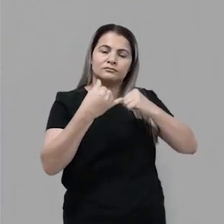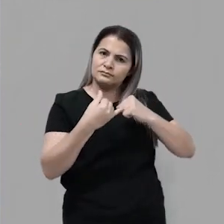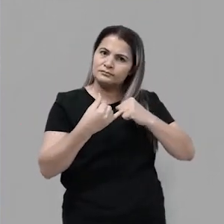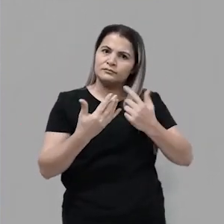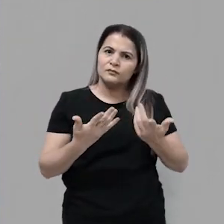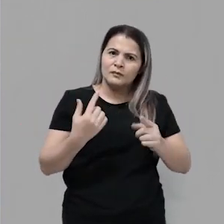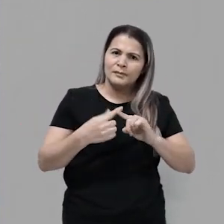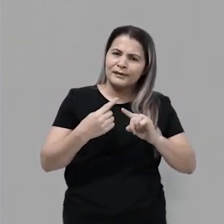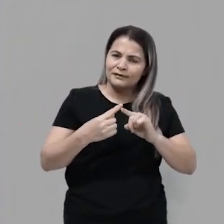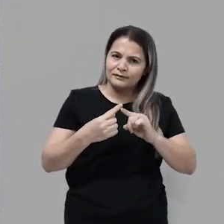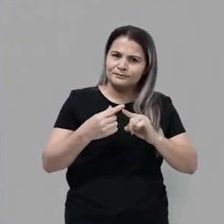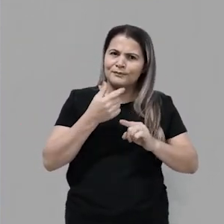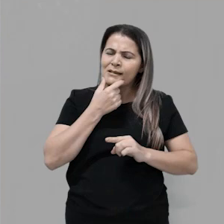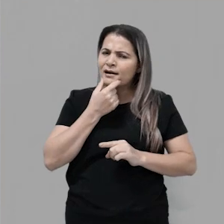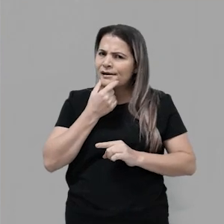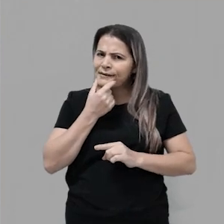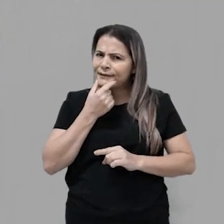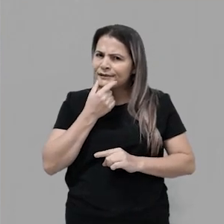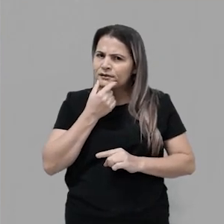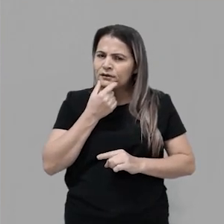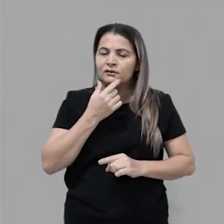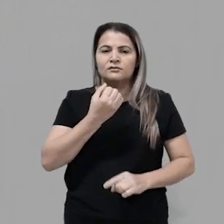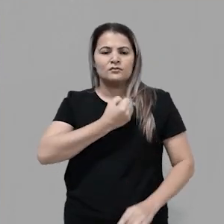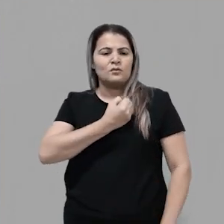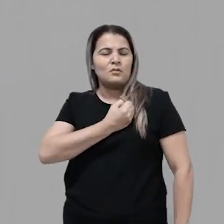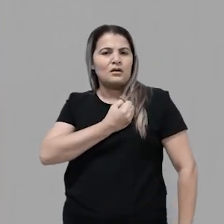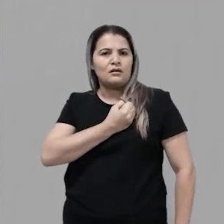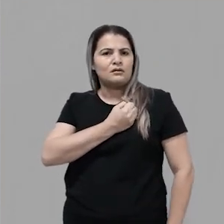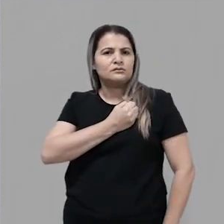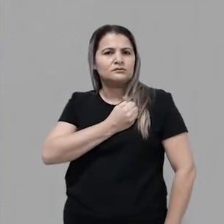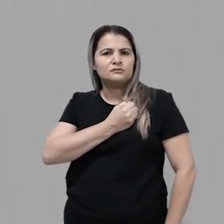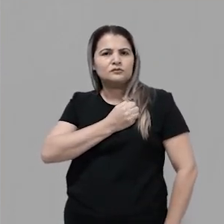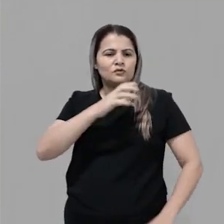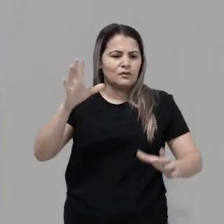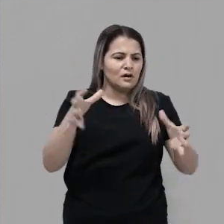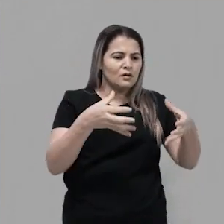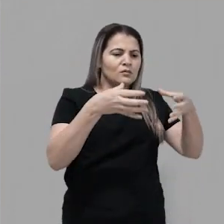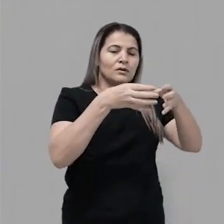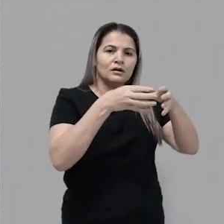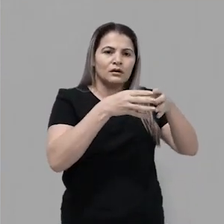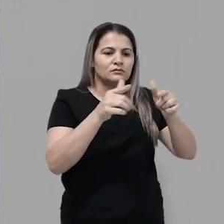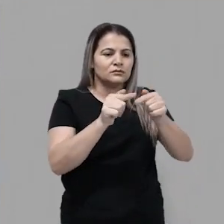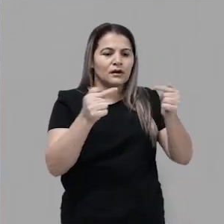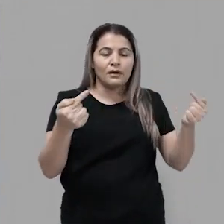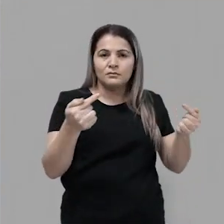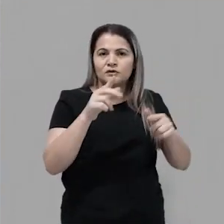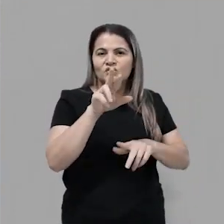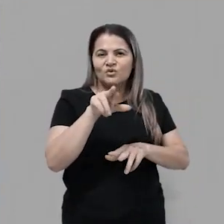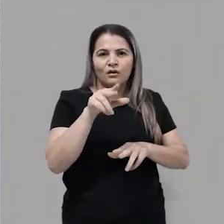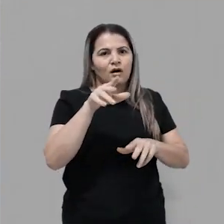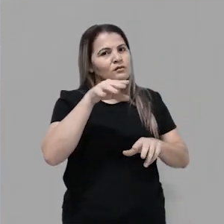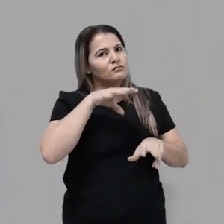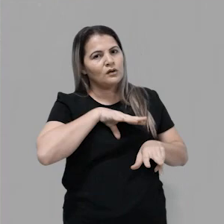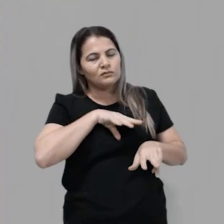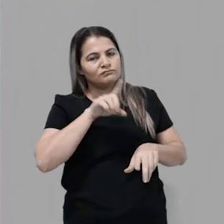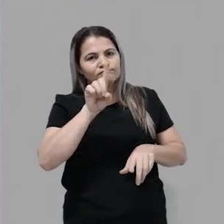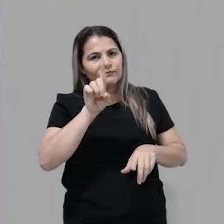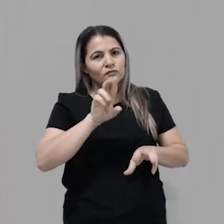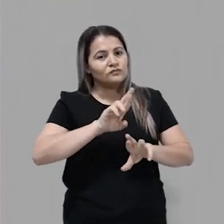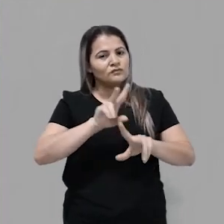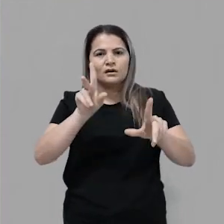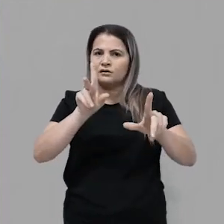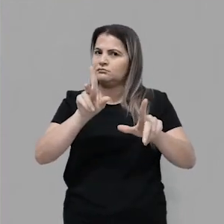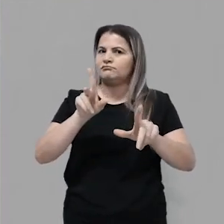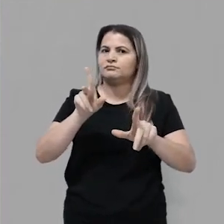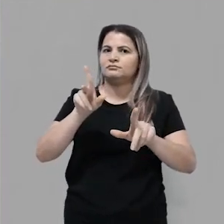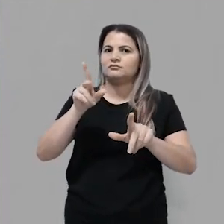pessoal, numerais não é considerado uma classe gramatical, como na língua portuguesa é. Existem os numerais. Em inglês, numeral